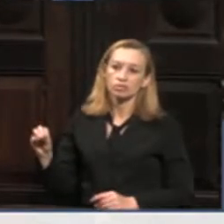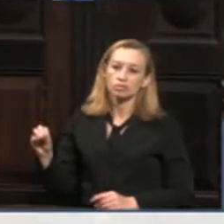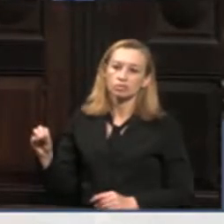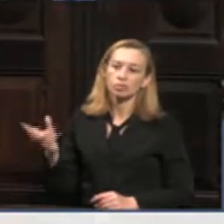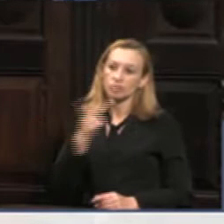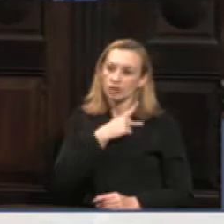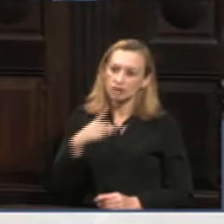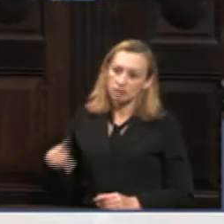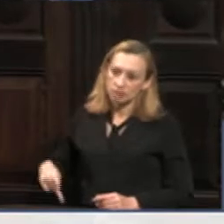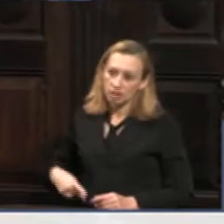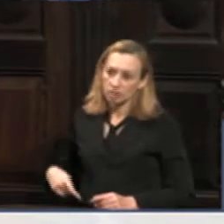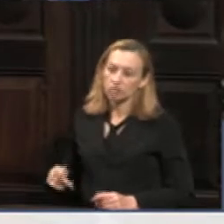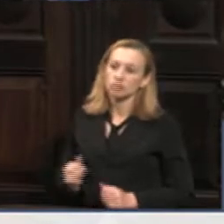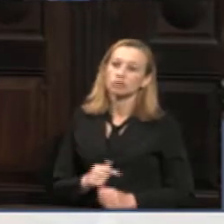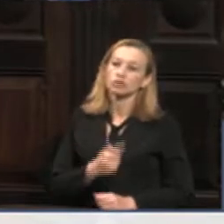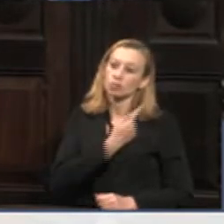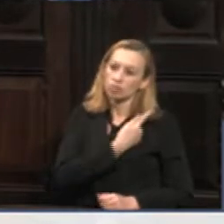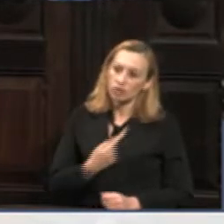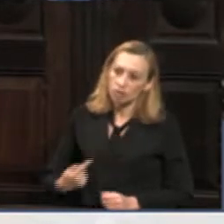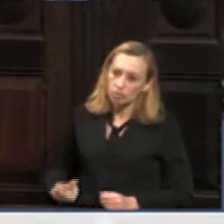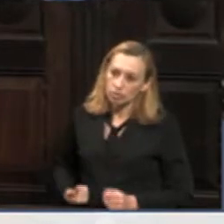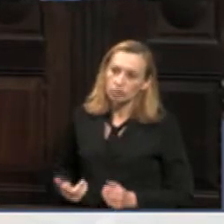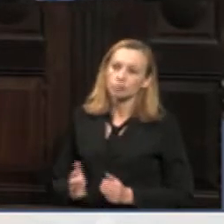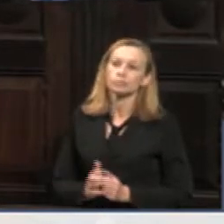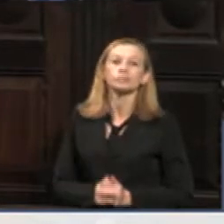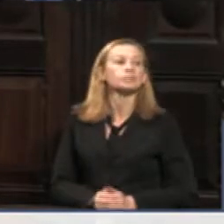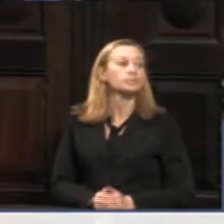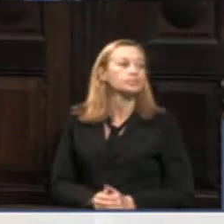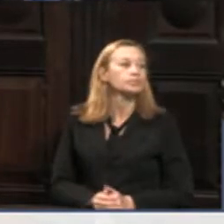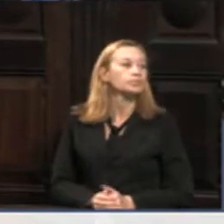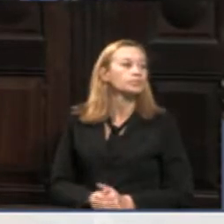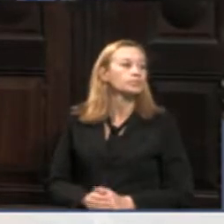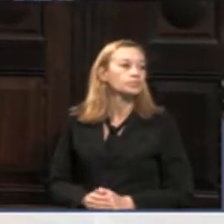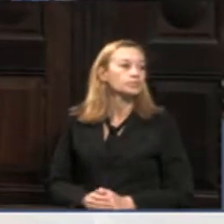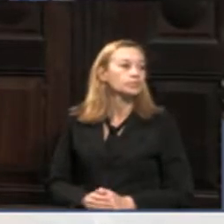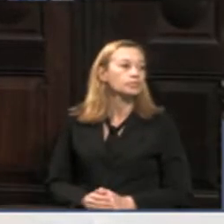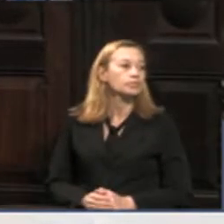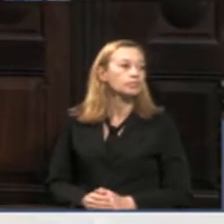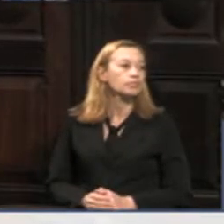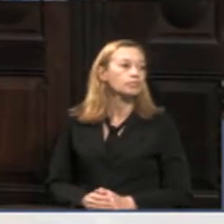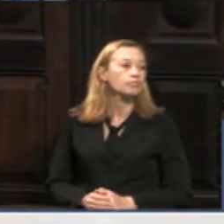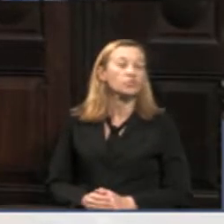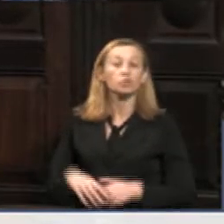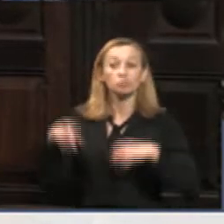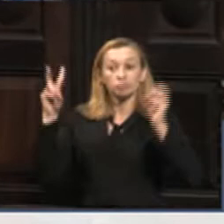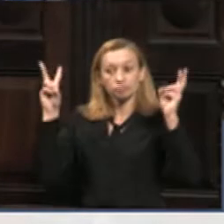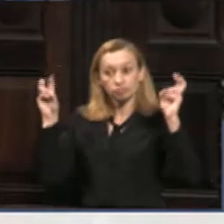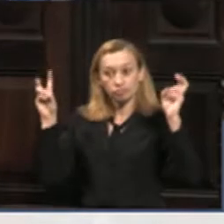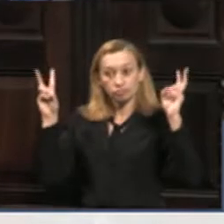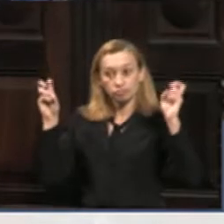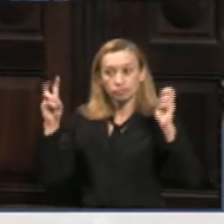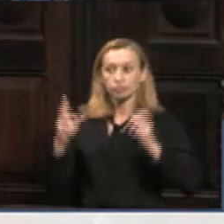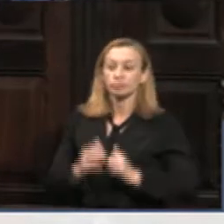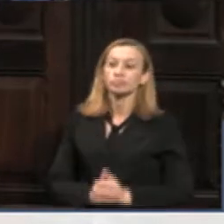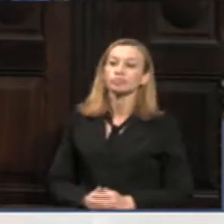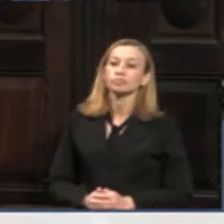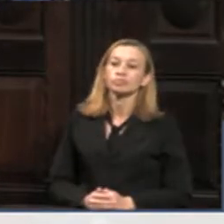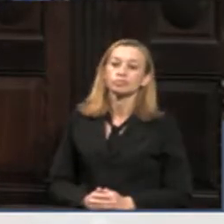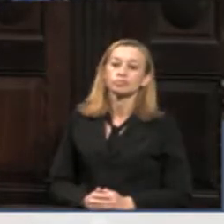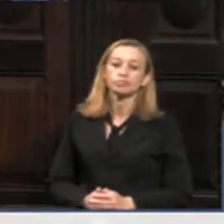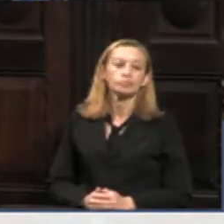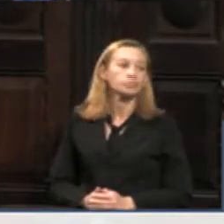majoritárias. E é evidente que os temas que